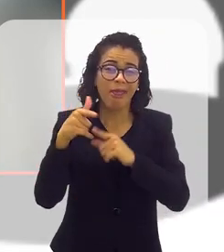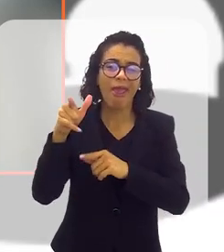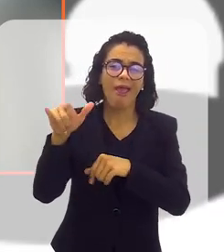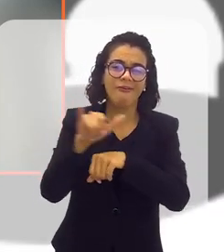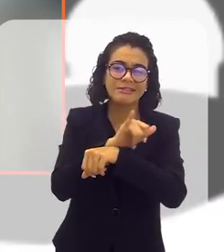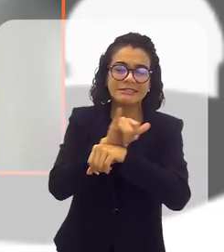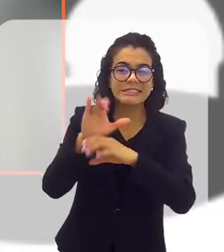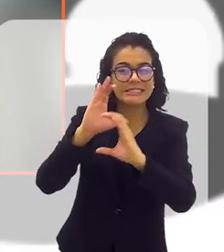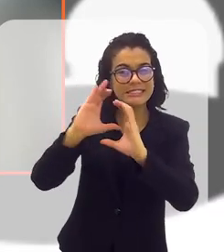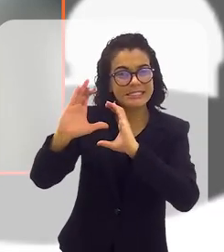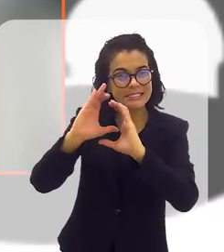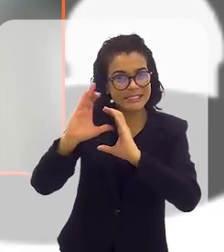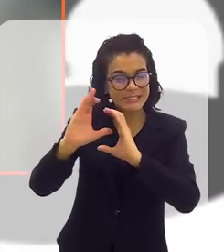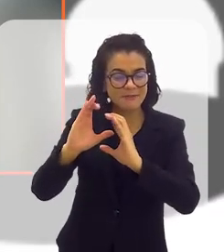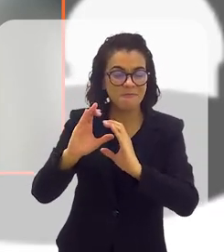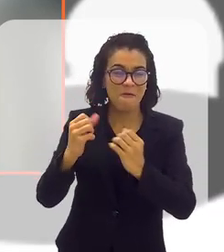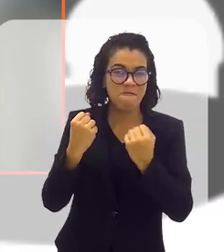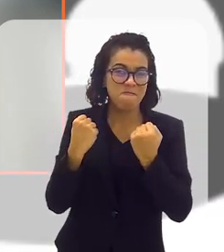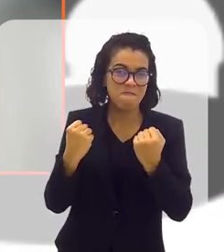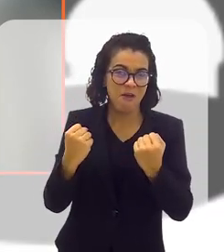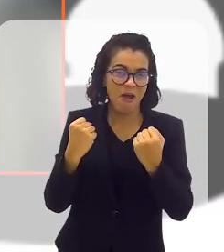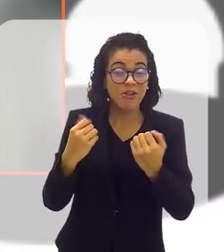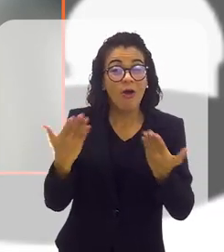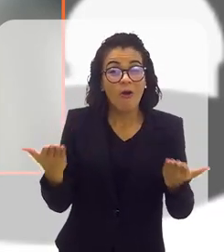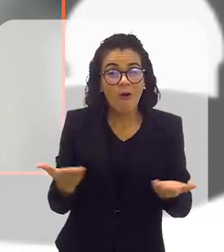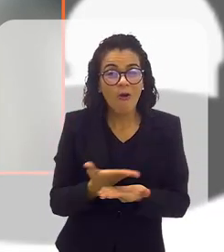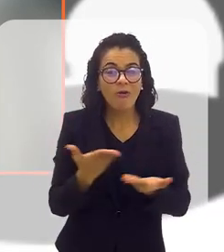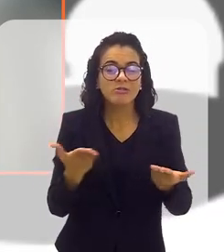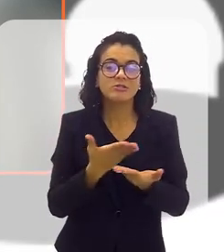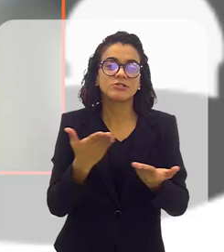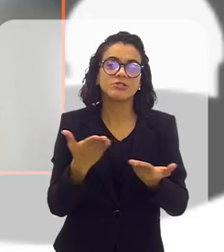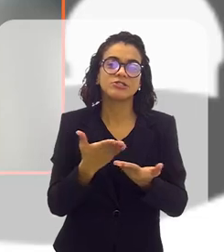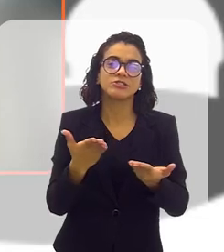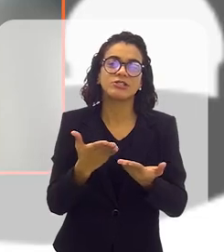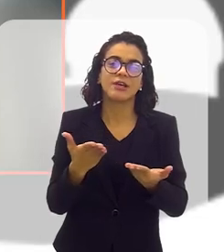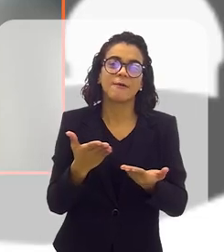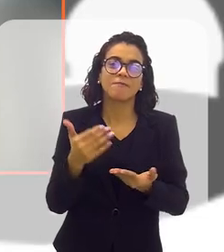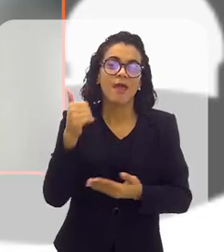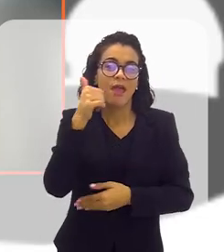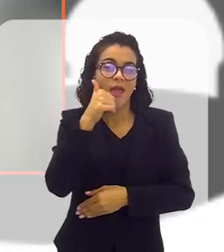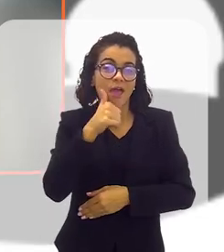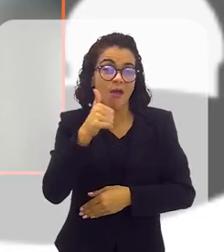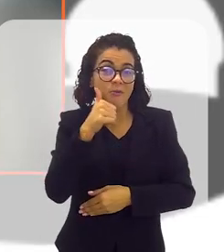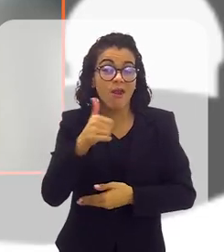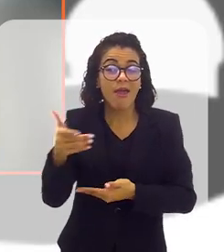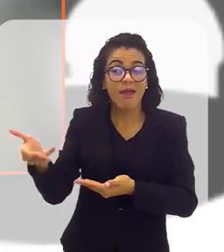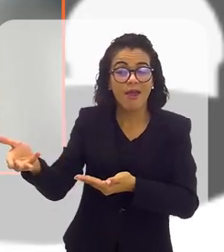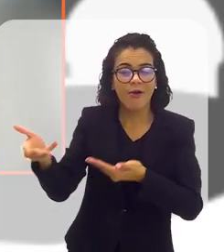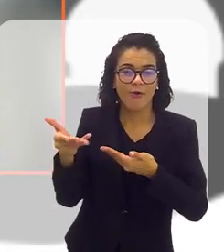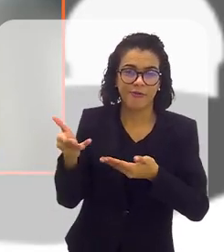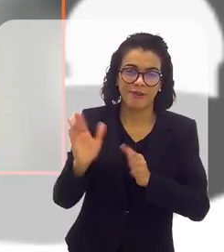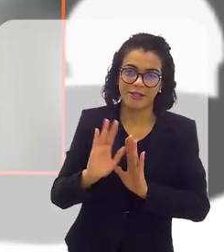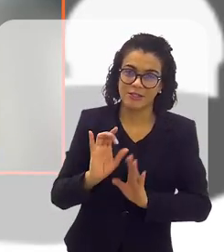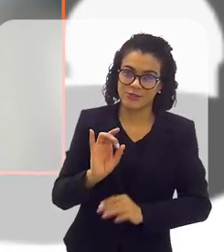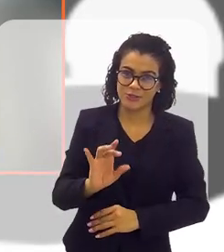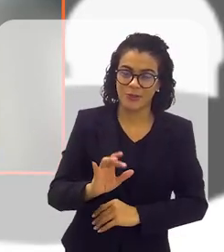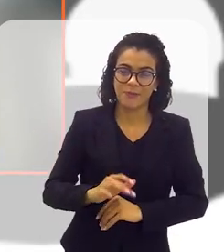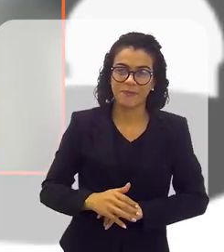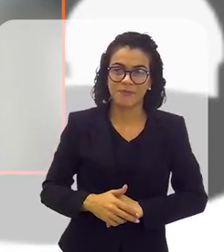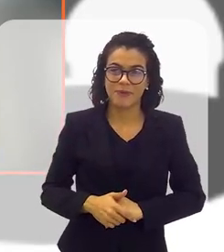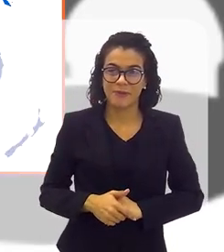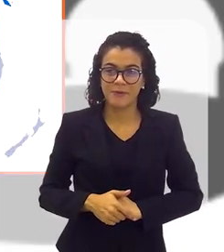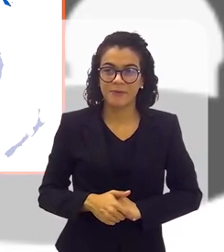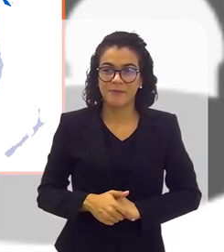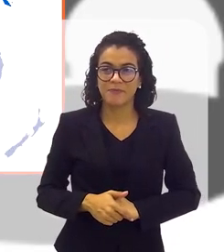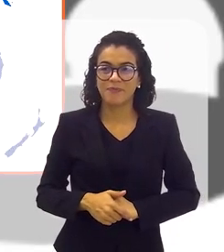porque também é um meio de comunicação forte, mas hoje são mulheres que entram por indicação,